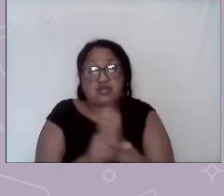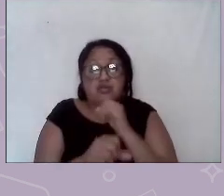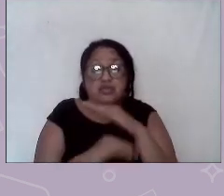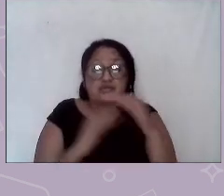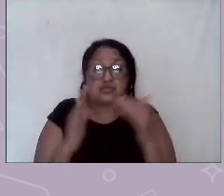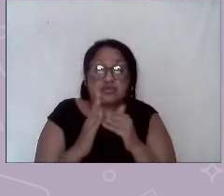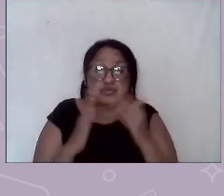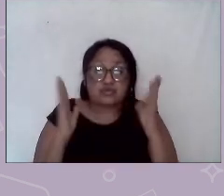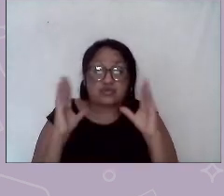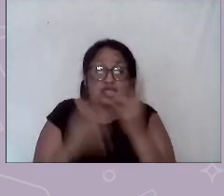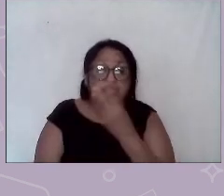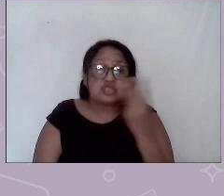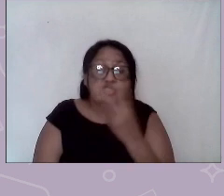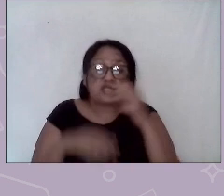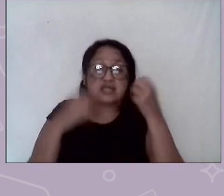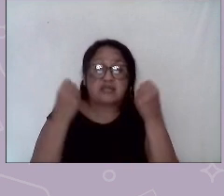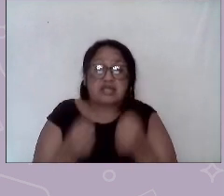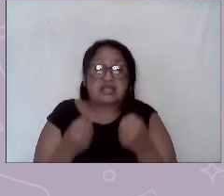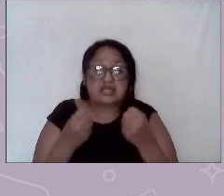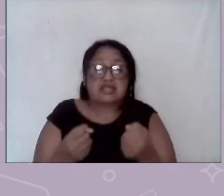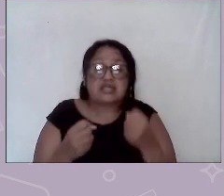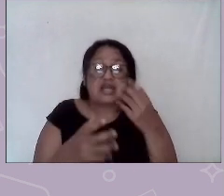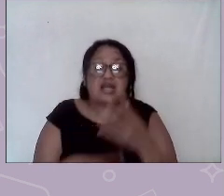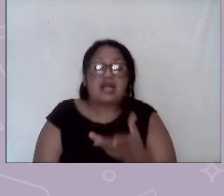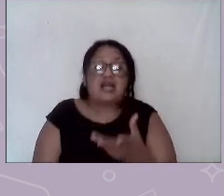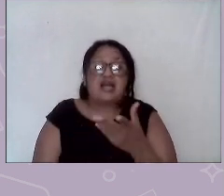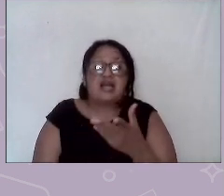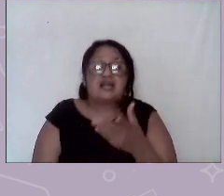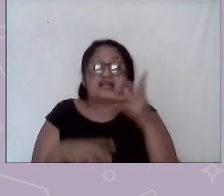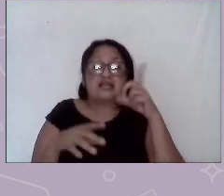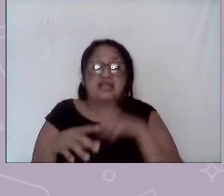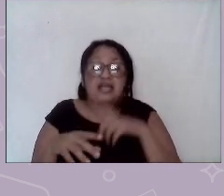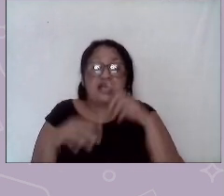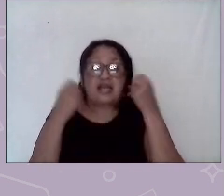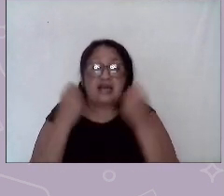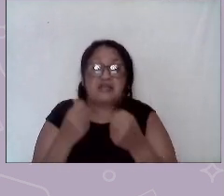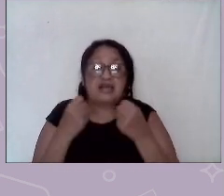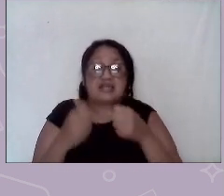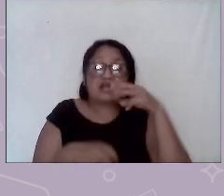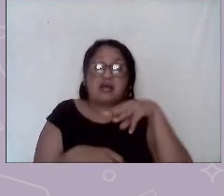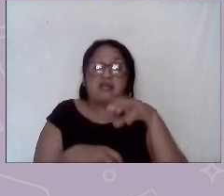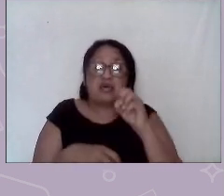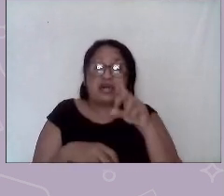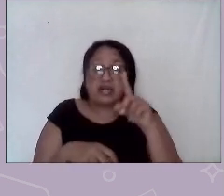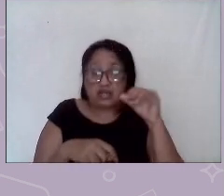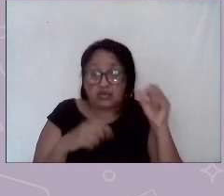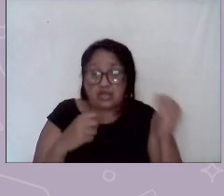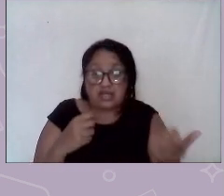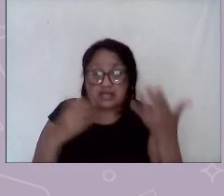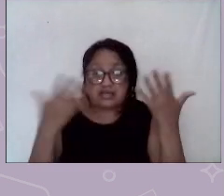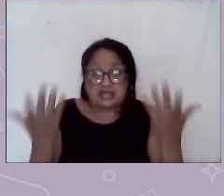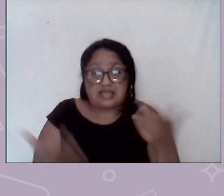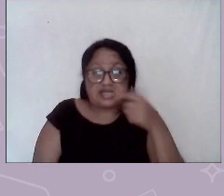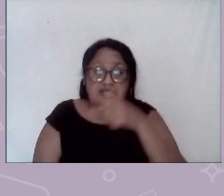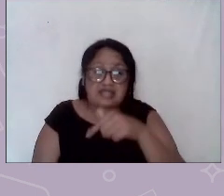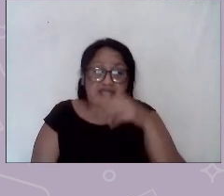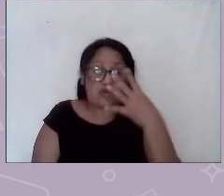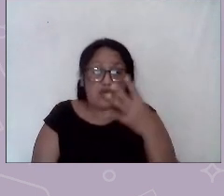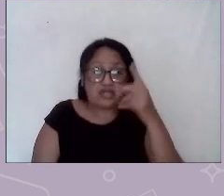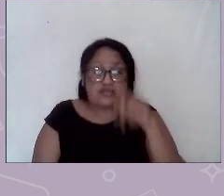isso essas três massas atômicas eu tenho a massa molecular do hipoclorito de sódio que é 74